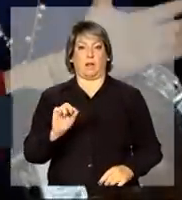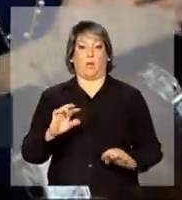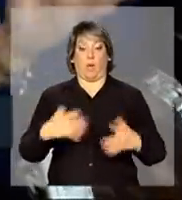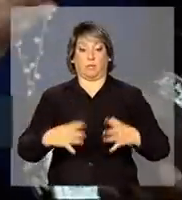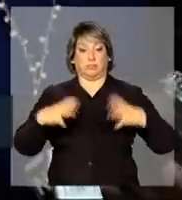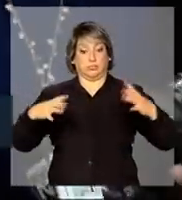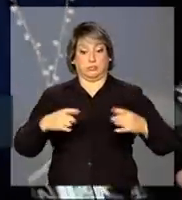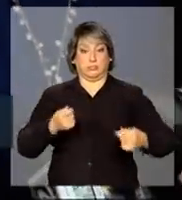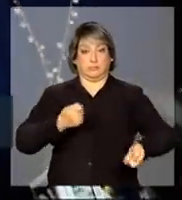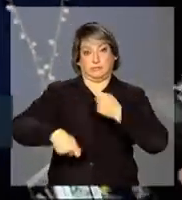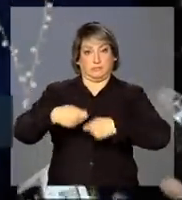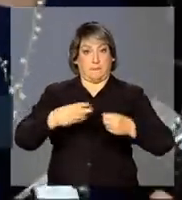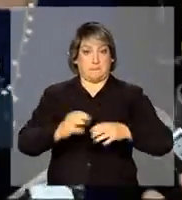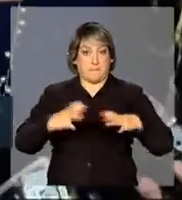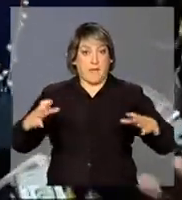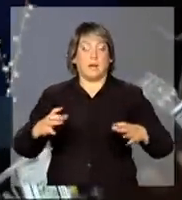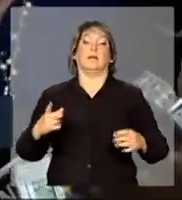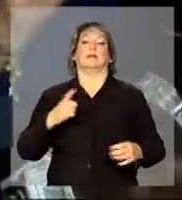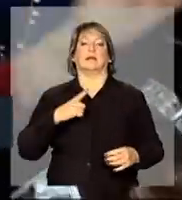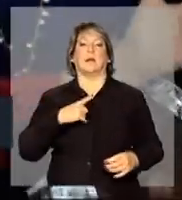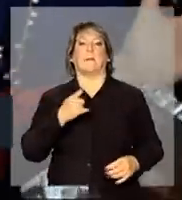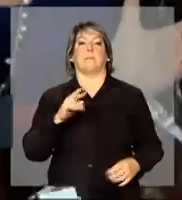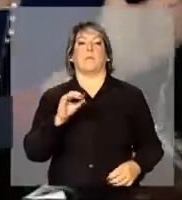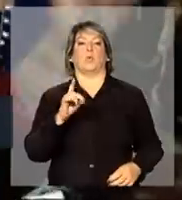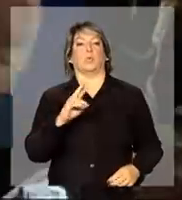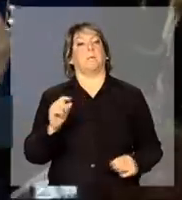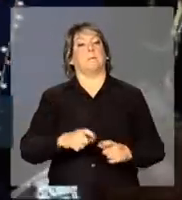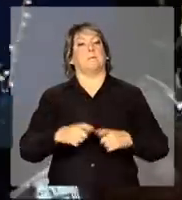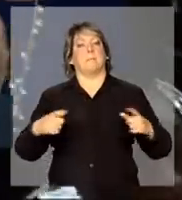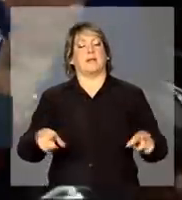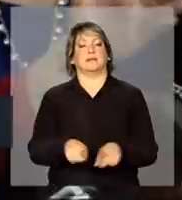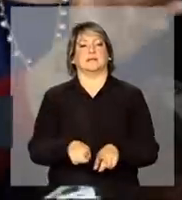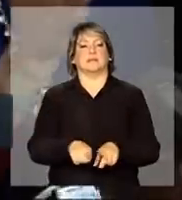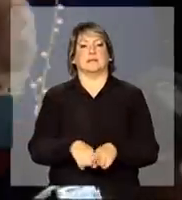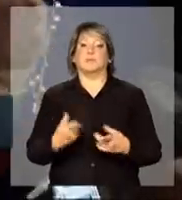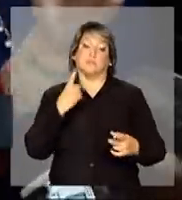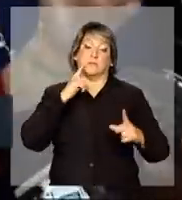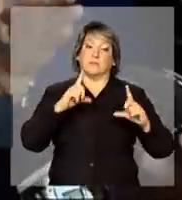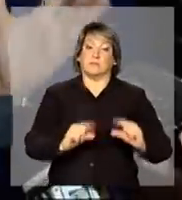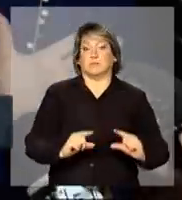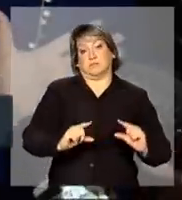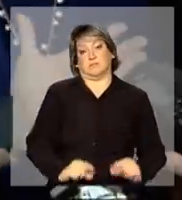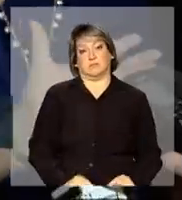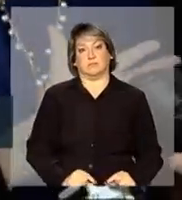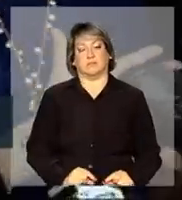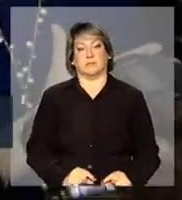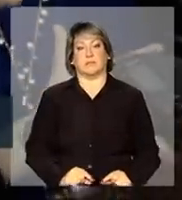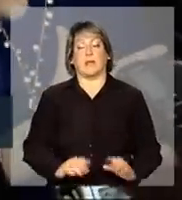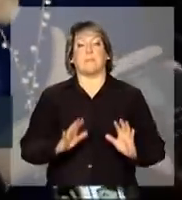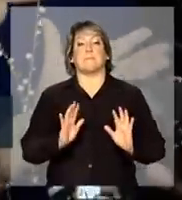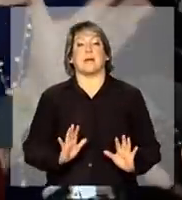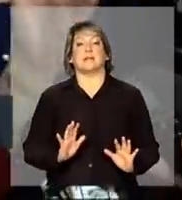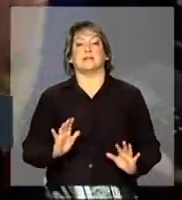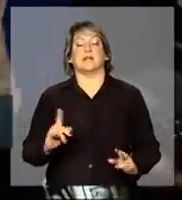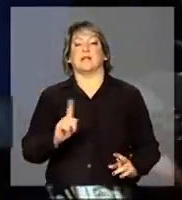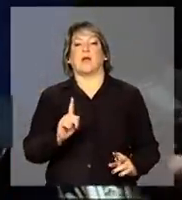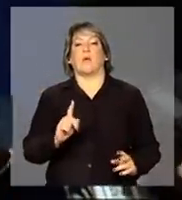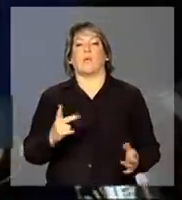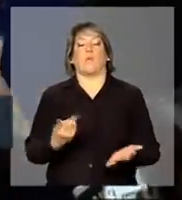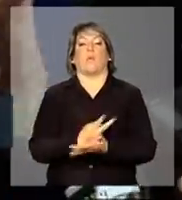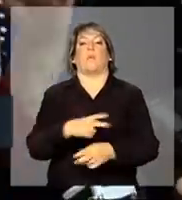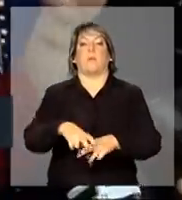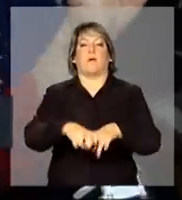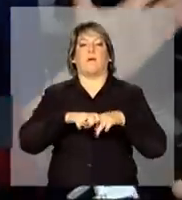produção, você consome mais. Quando reduz, você reduz. O que não provoca nenhuma alteração como ocorreu